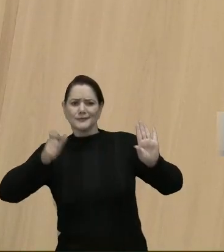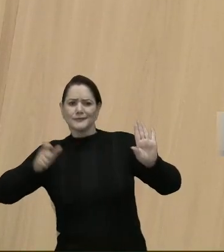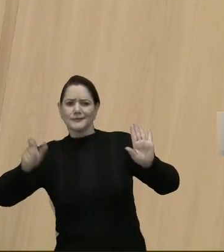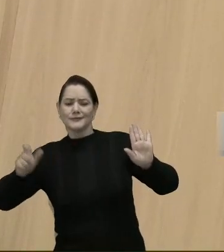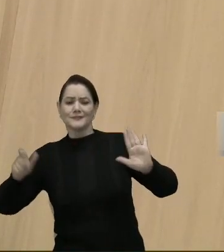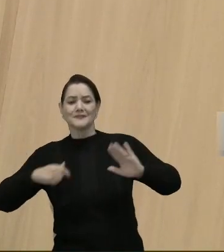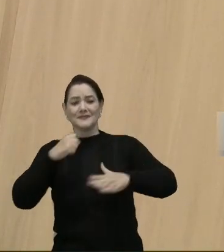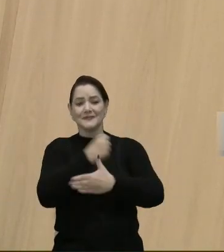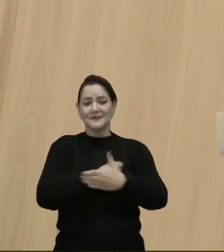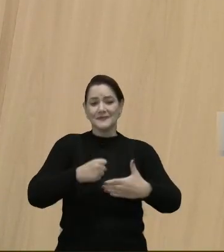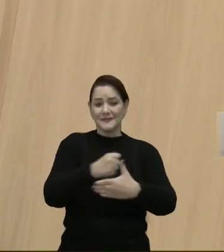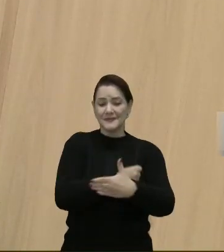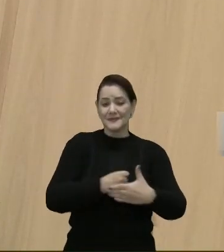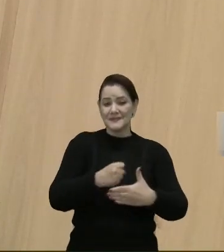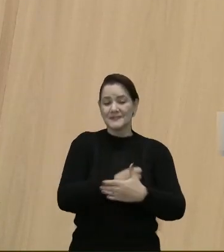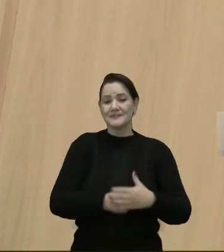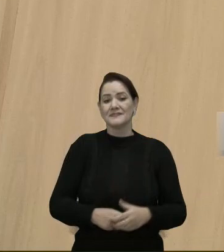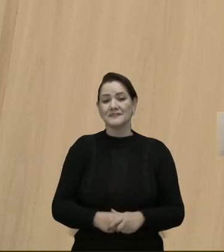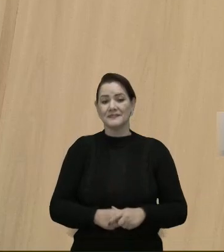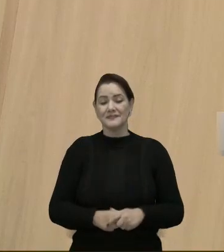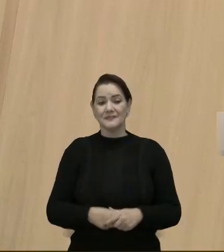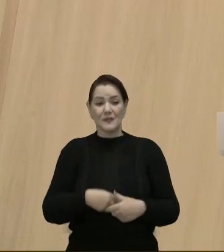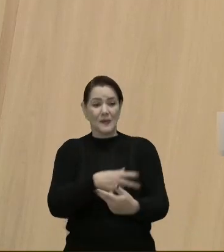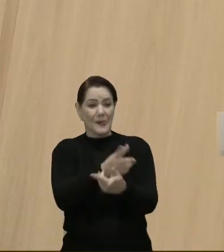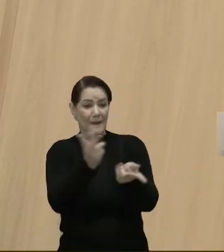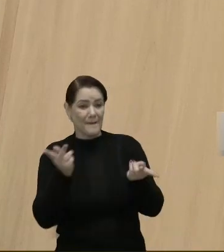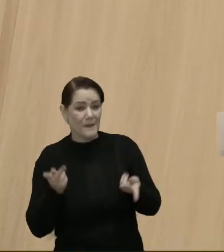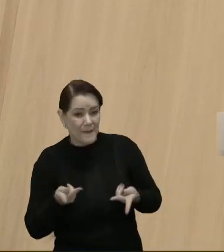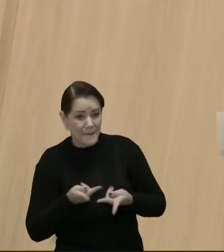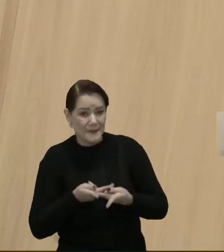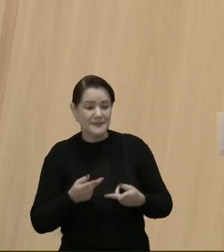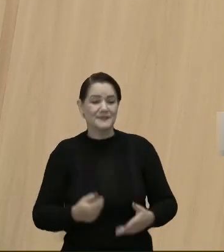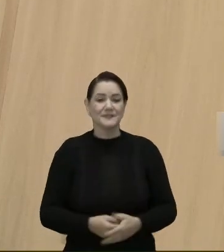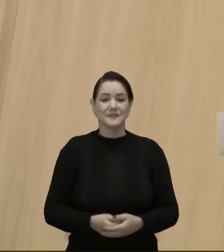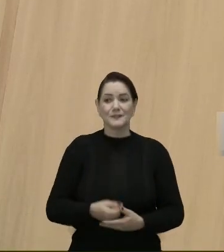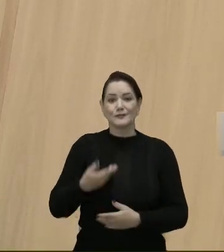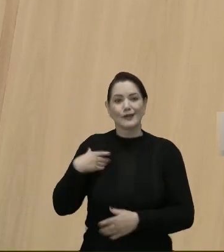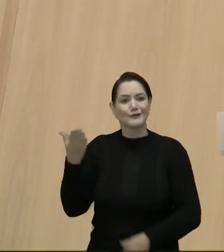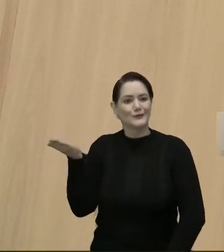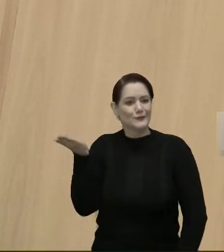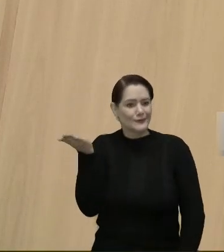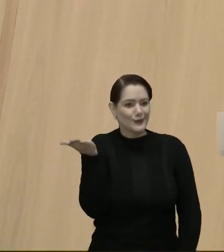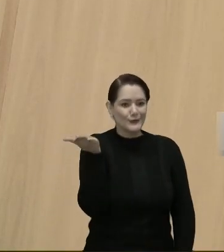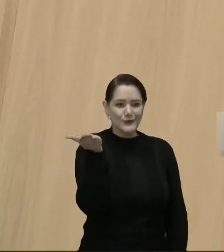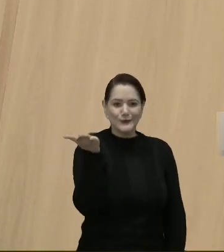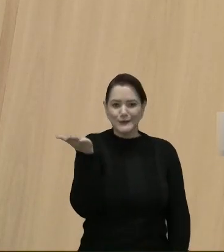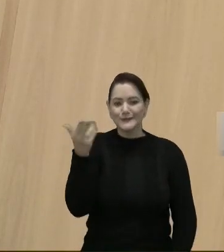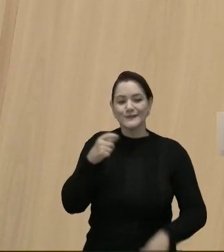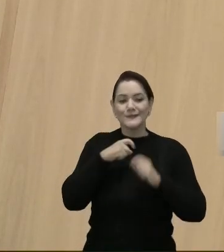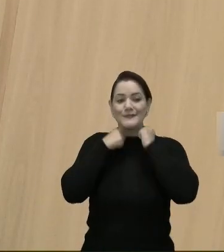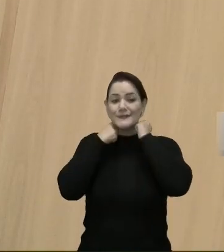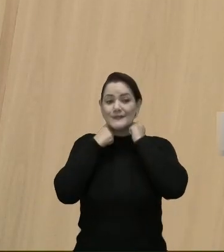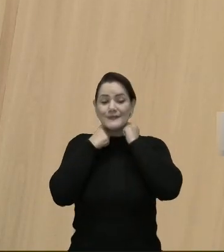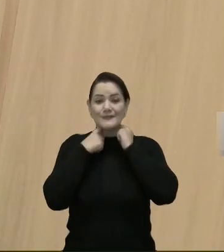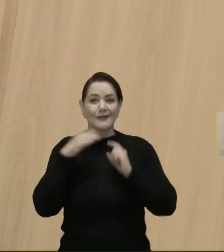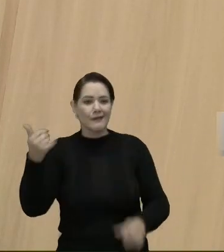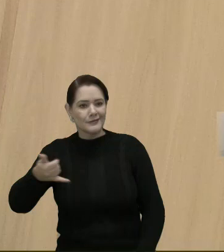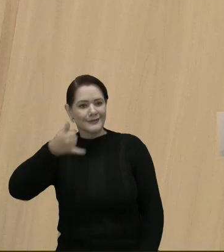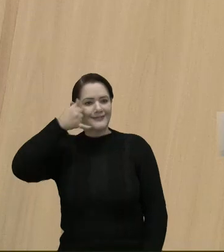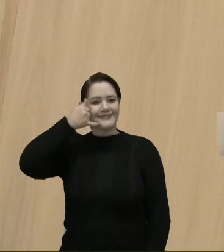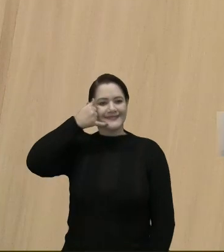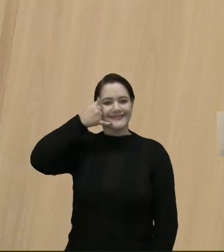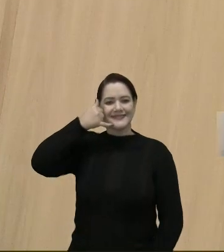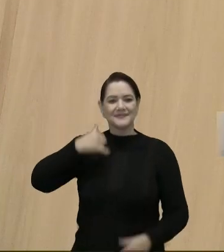que dá um duro, tem os pizzaiolos, tem os garçons, tem os atendentes de telefone,